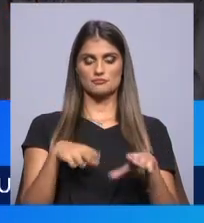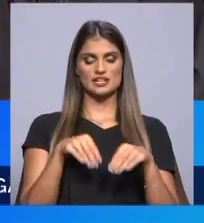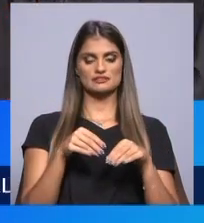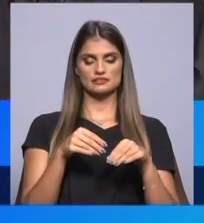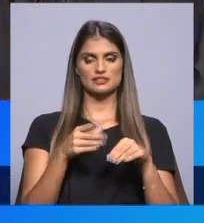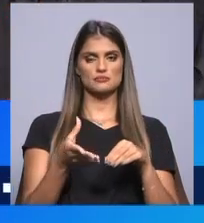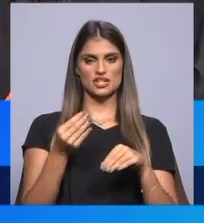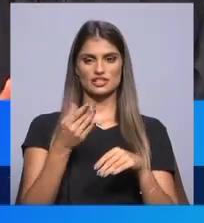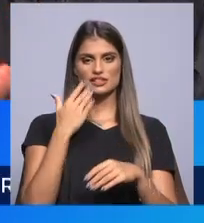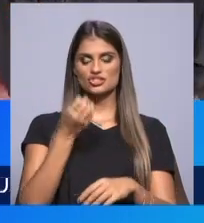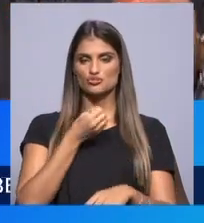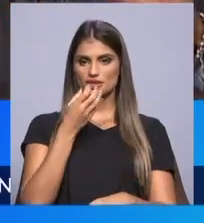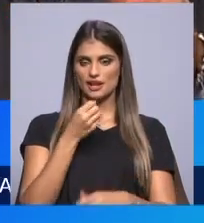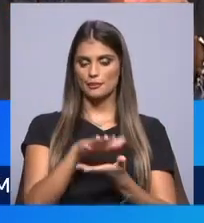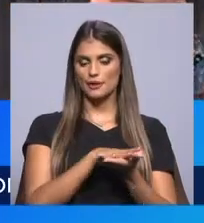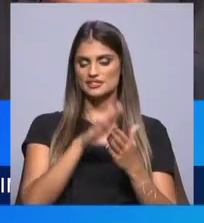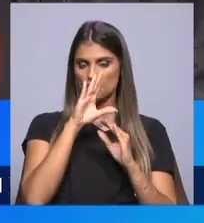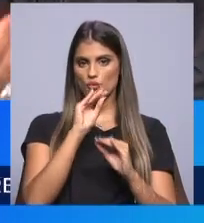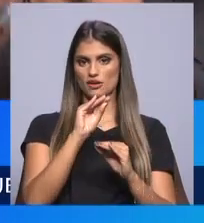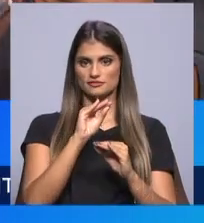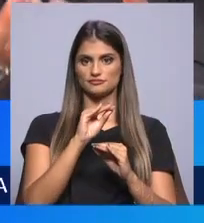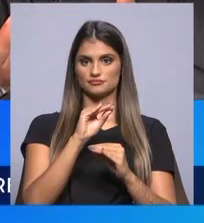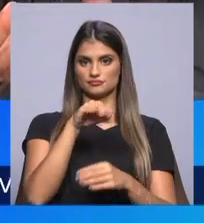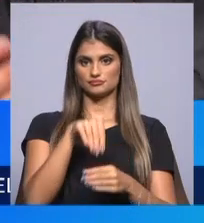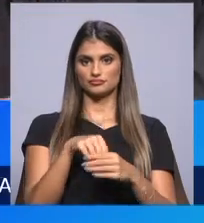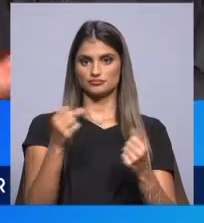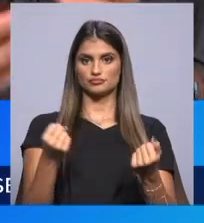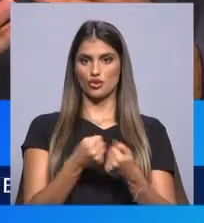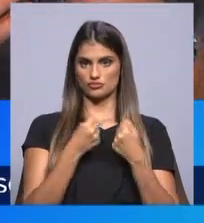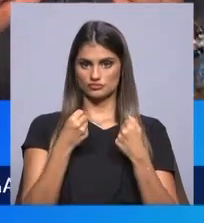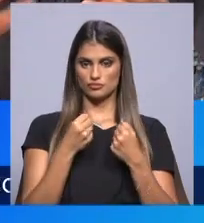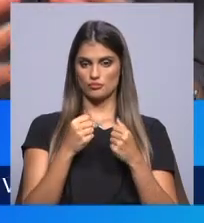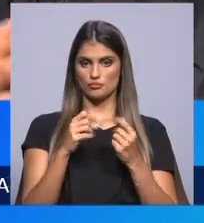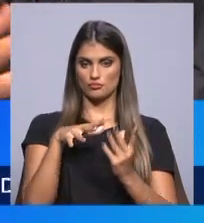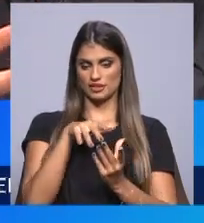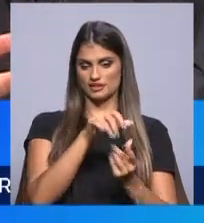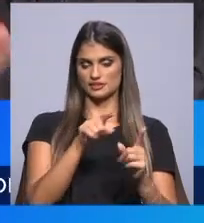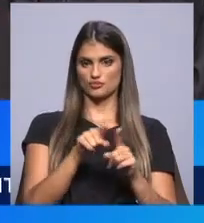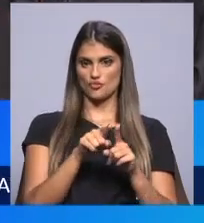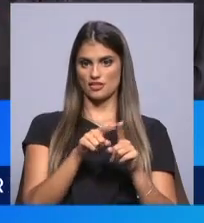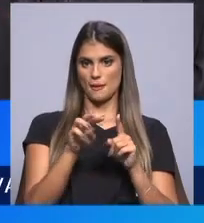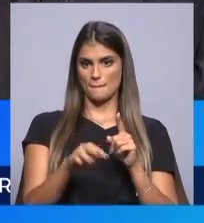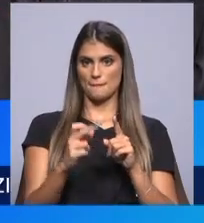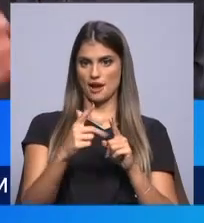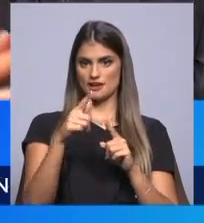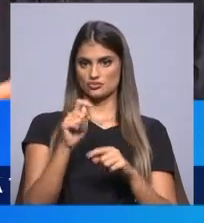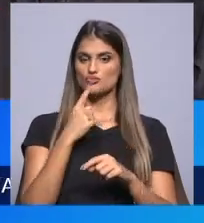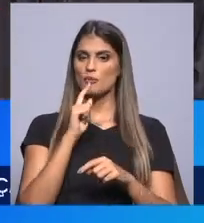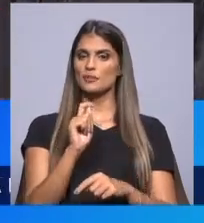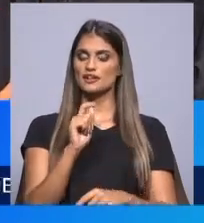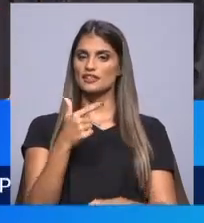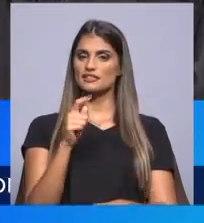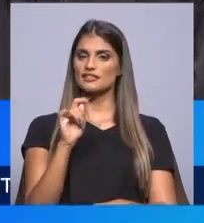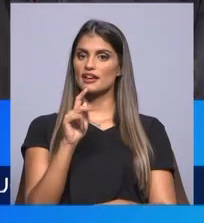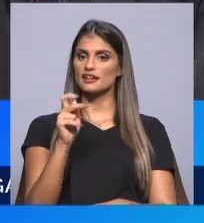que tenta explicar a origem da Lua, que envolve a colisão de um planeta mais ou menos do tamanho de Marte, de nome Theia, com